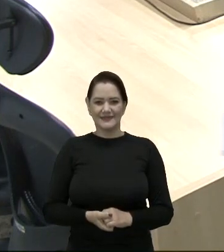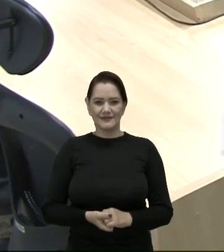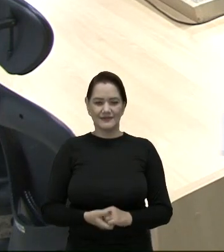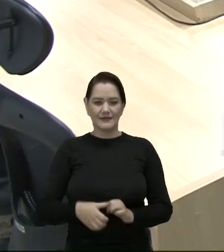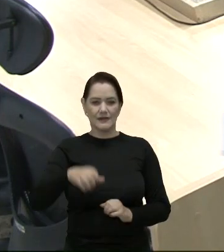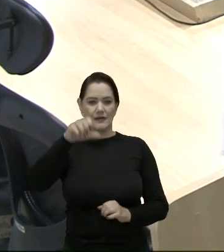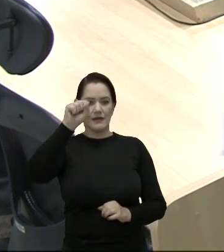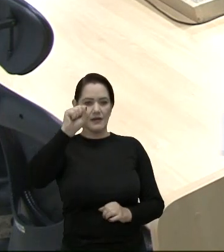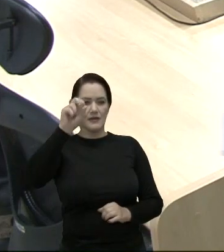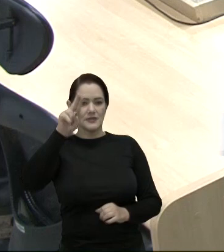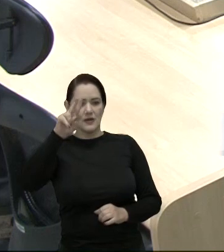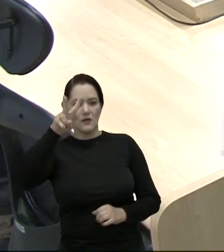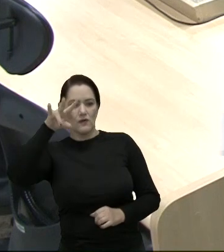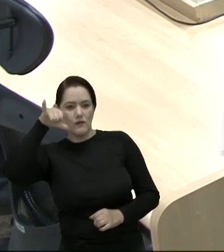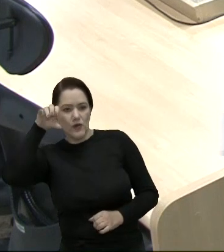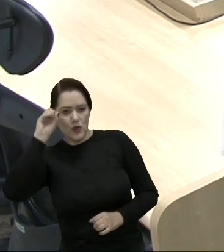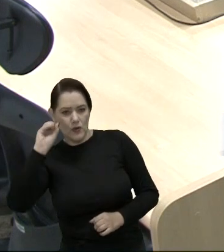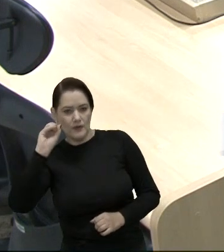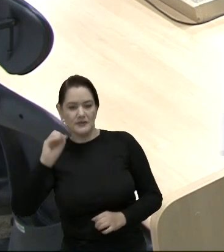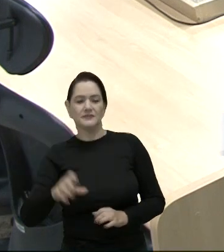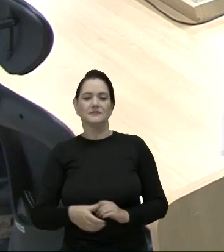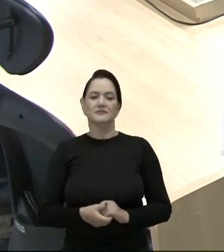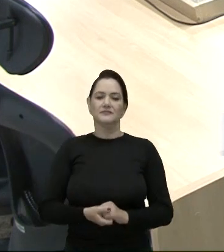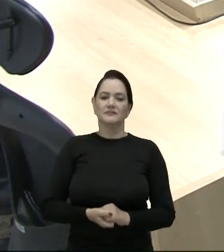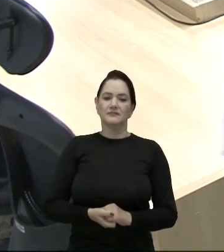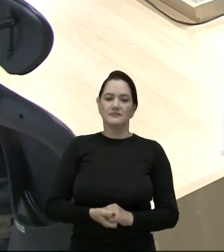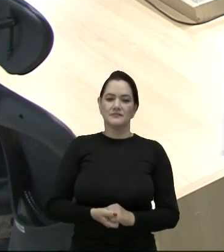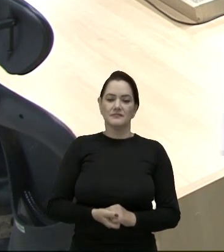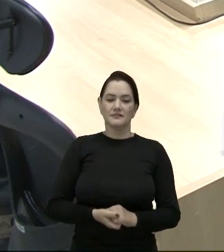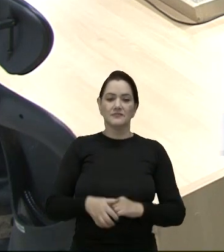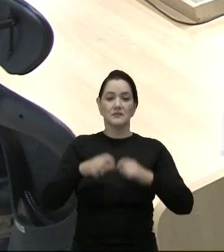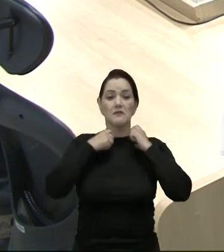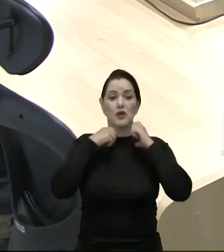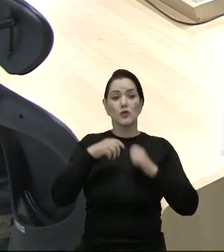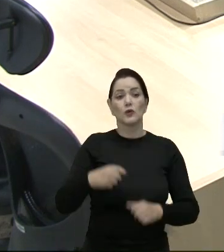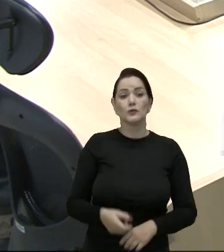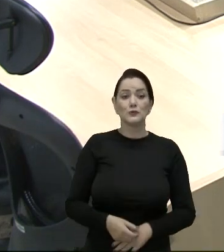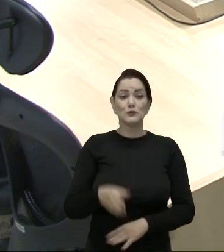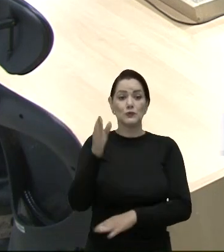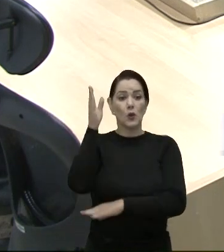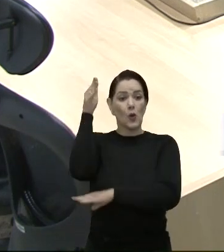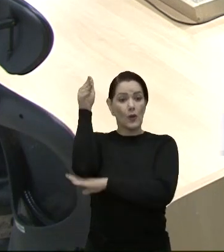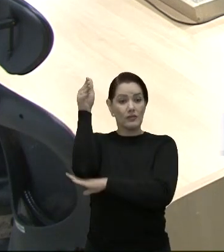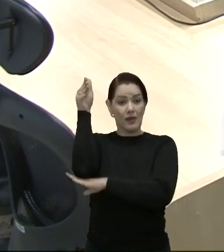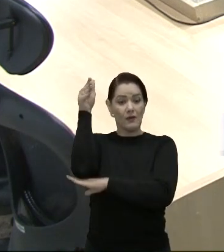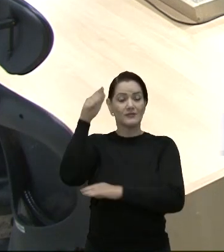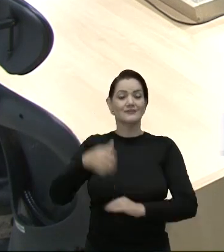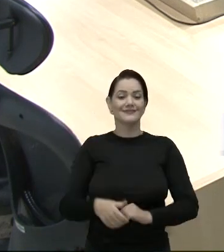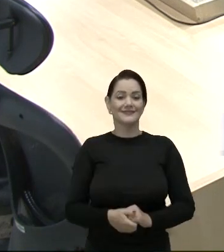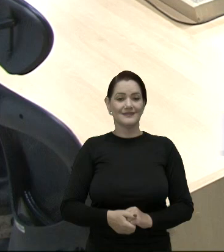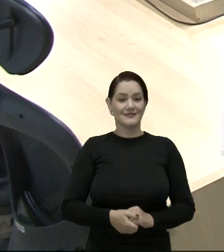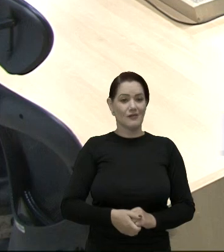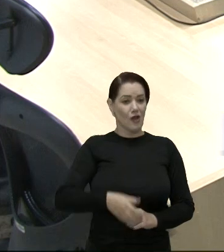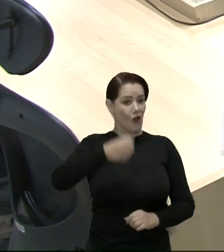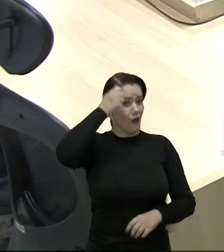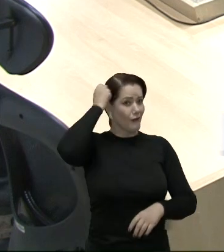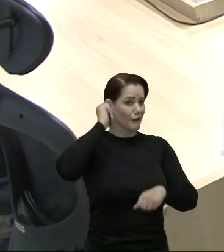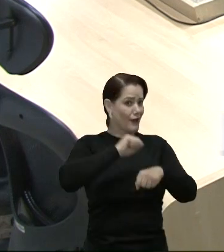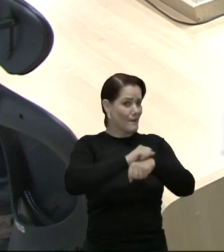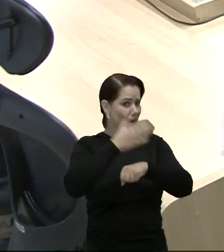Sálvio Santana Freitas Filho, maître de hotel? É, Sálvio, o mais cabeludo de todos, hein,